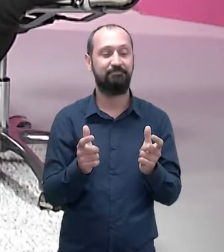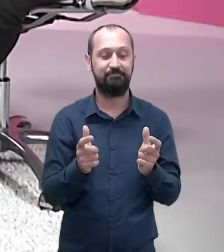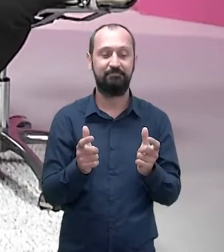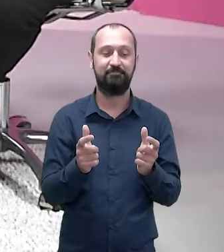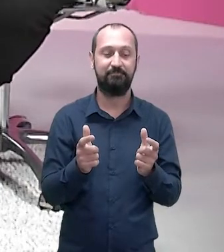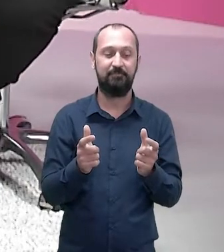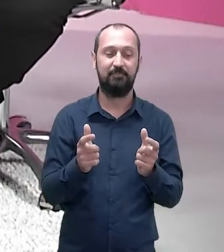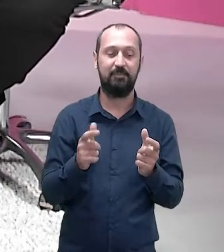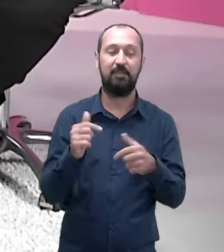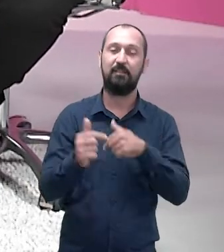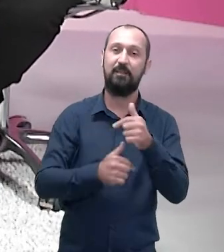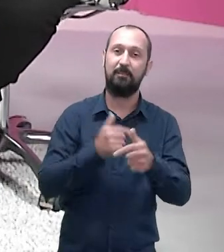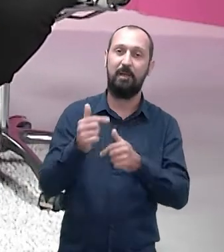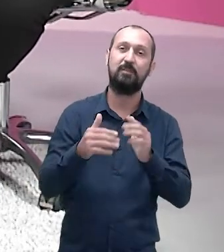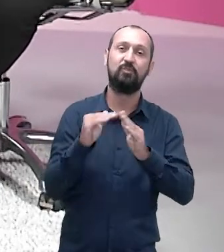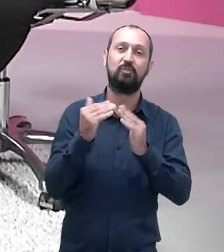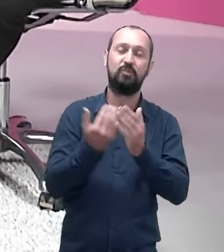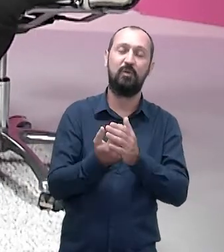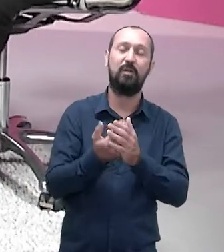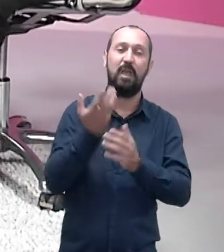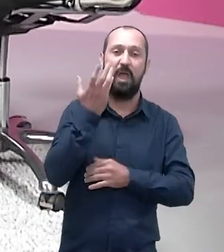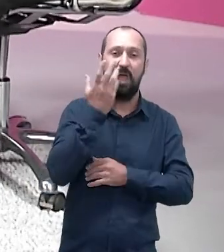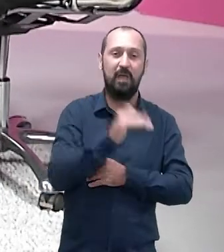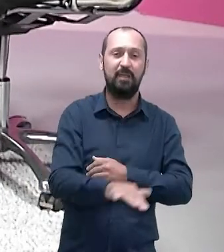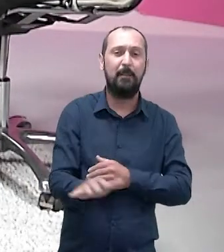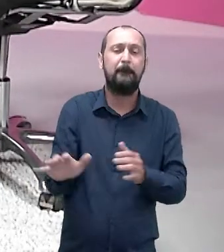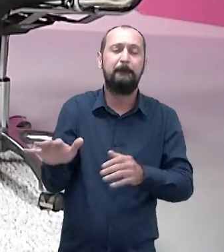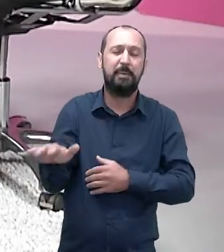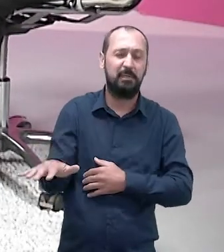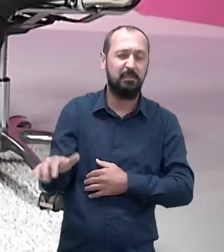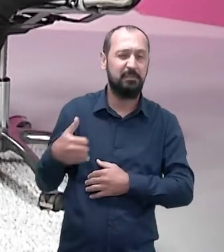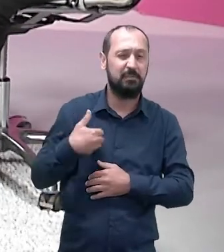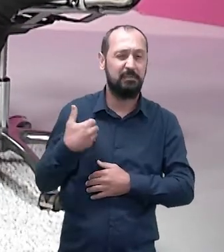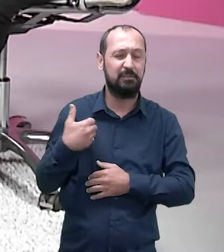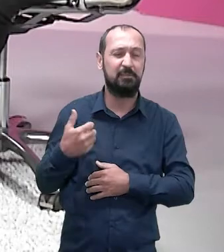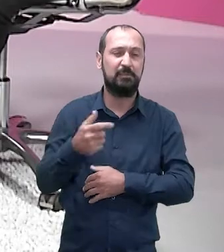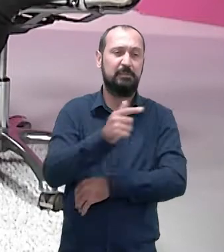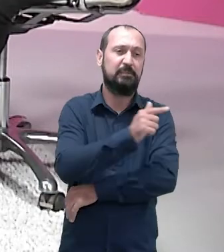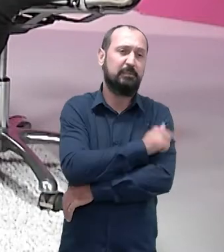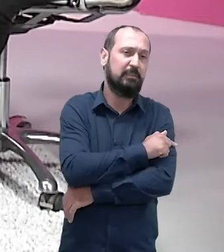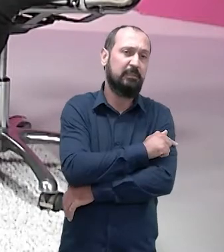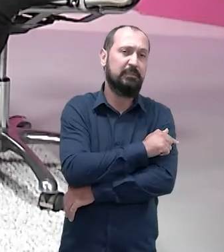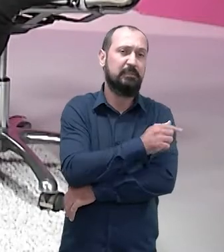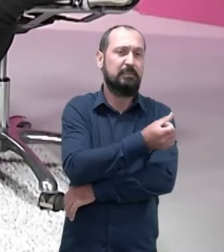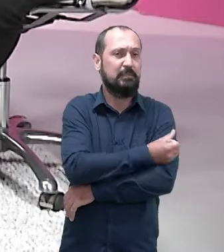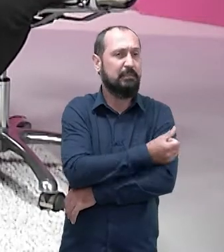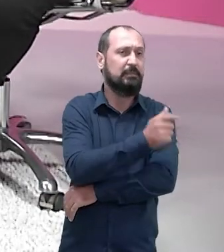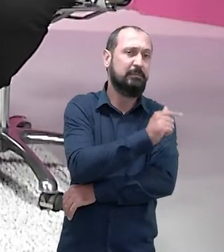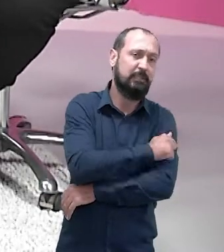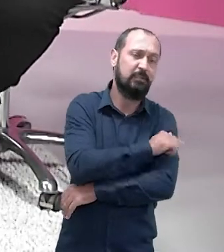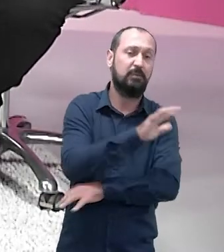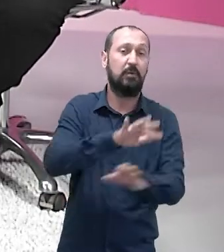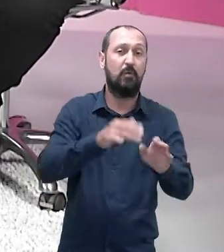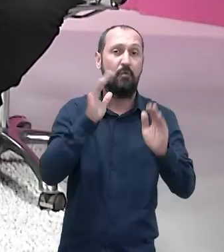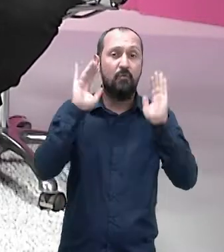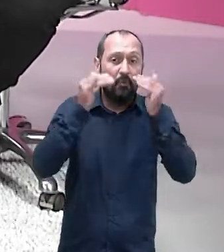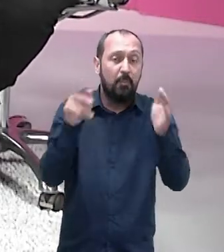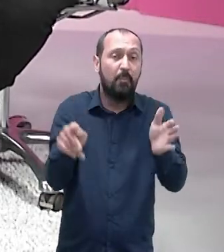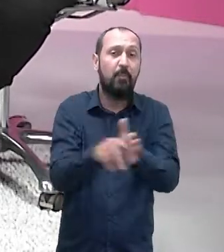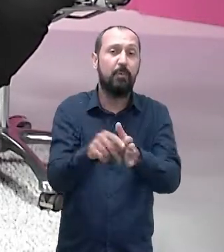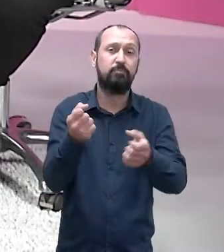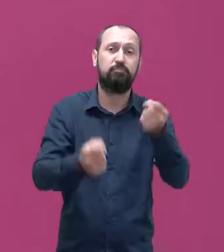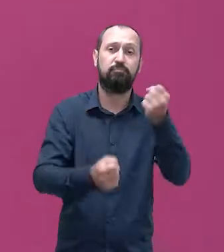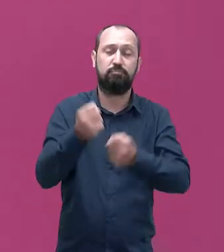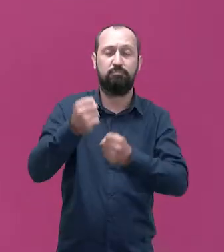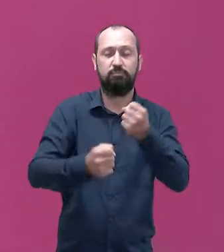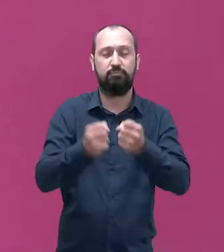para os condutores escolares, que são aquelas crianças pequenas, até o 6º, 7º ano, né? Que são o alvo